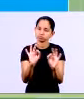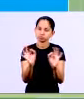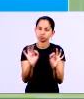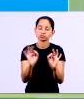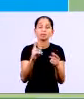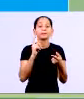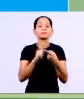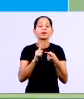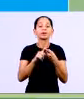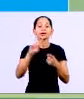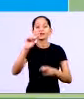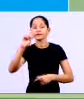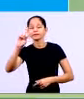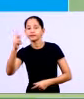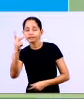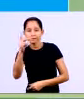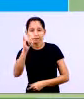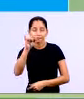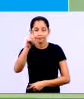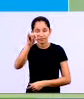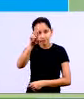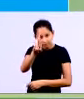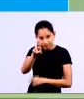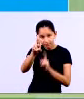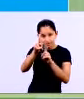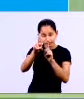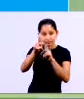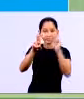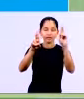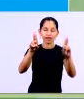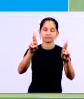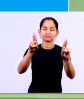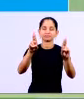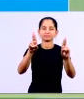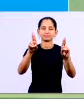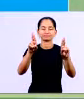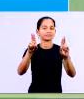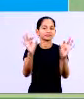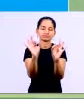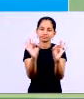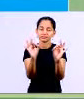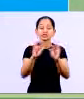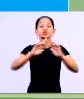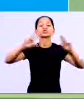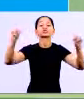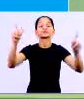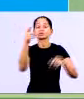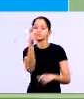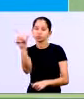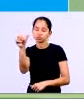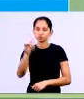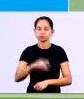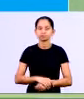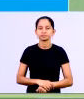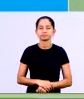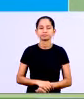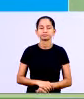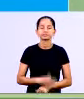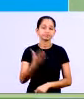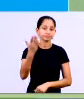Porque hiper começa com R e requintado começa com R. Diferente, por exemplo, de